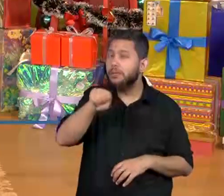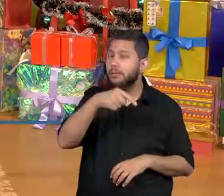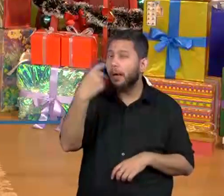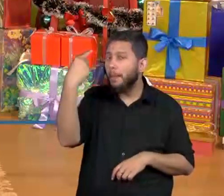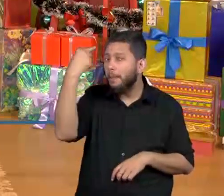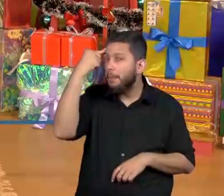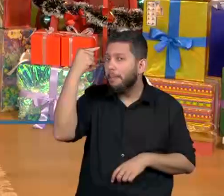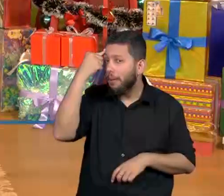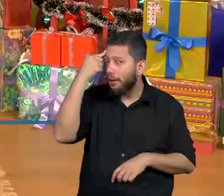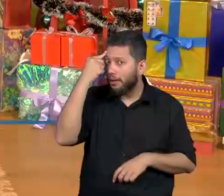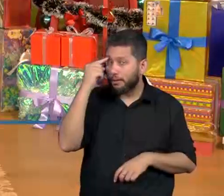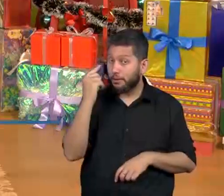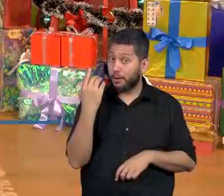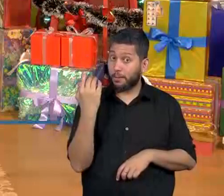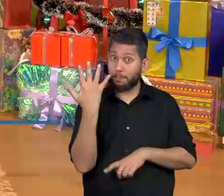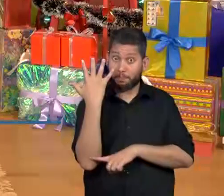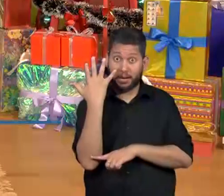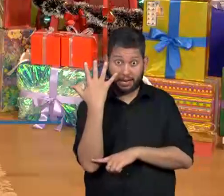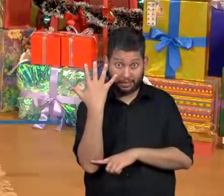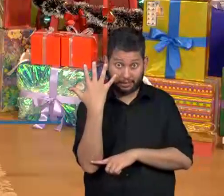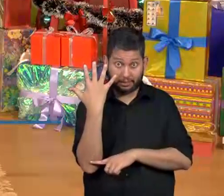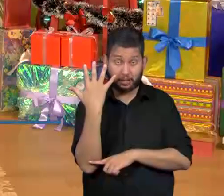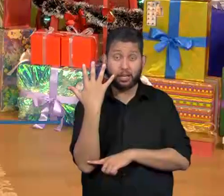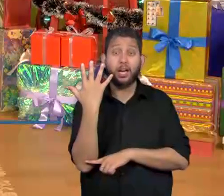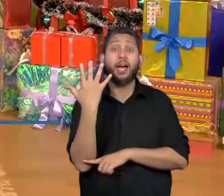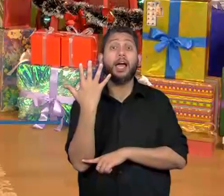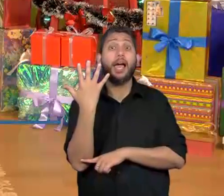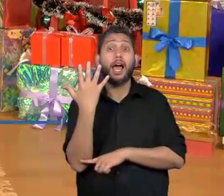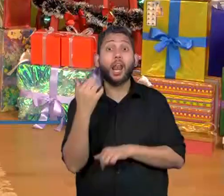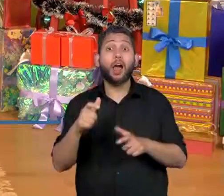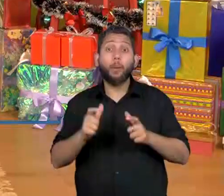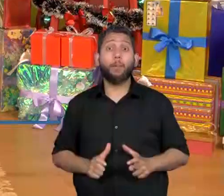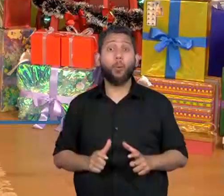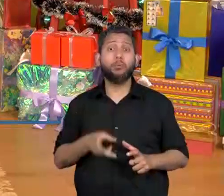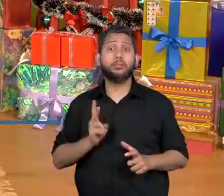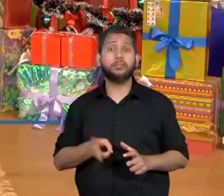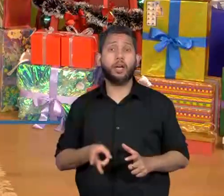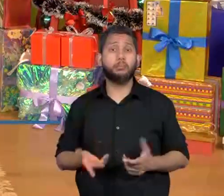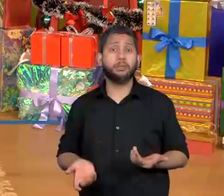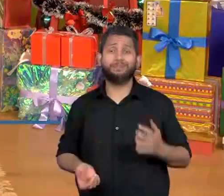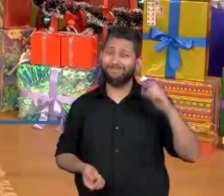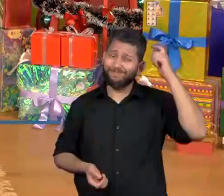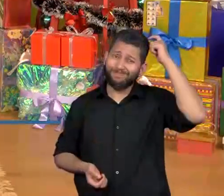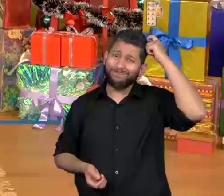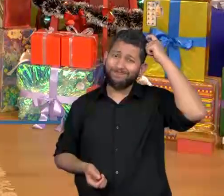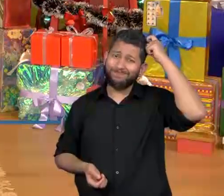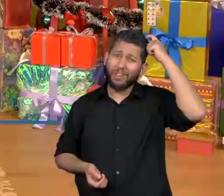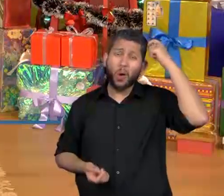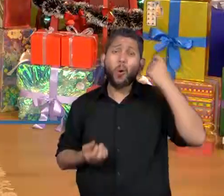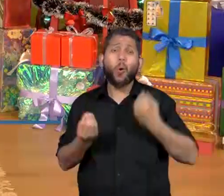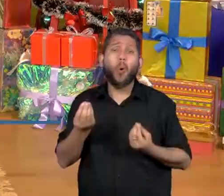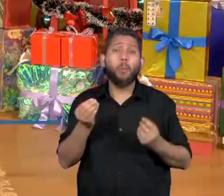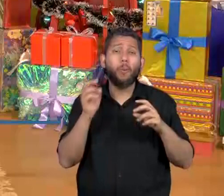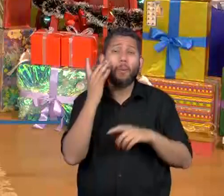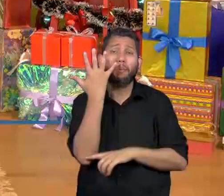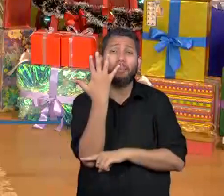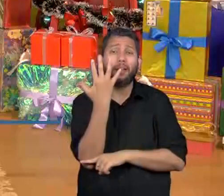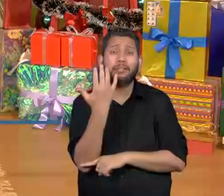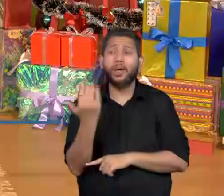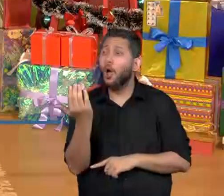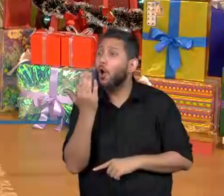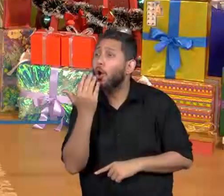pensarem que a planta, ela vai estar fixa, né, no solo, num ambiente, então